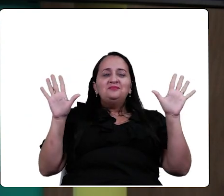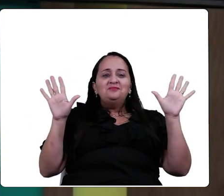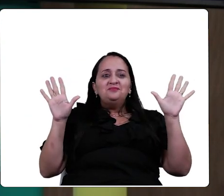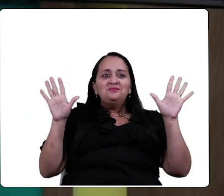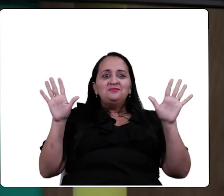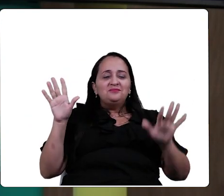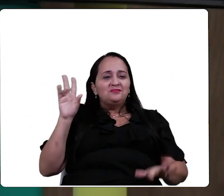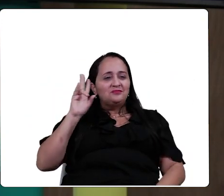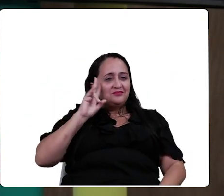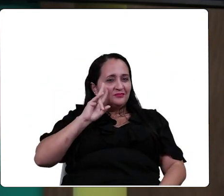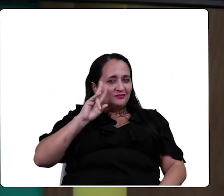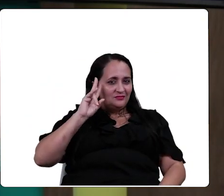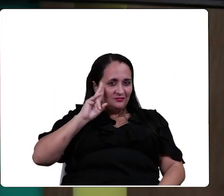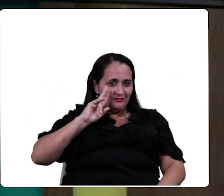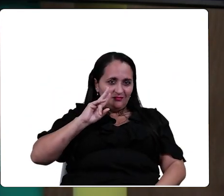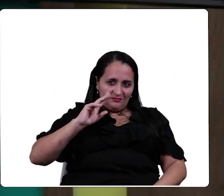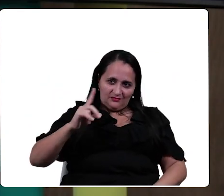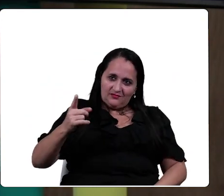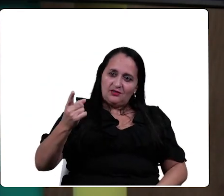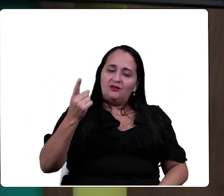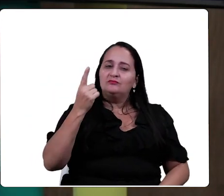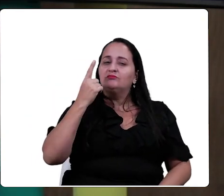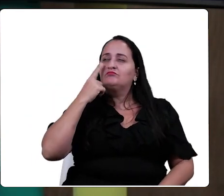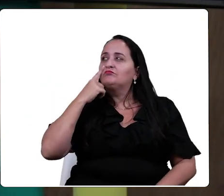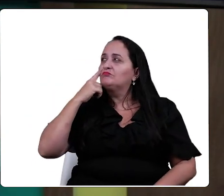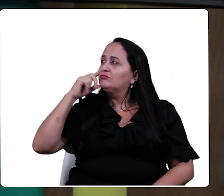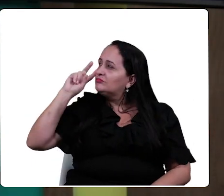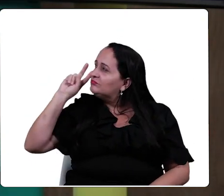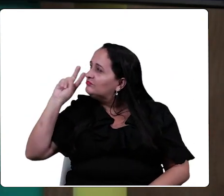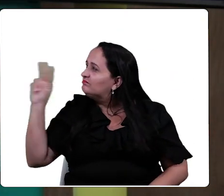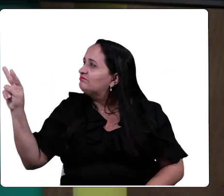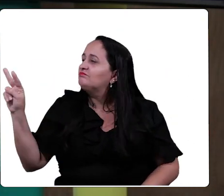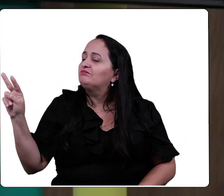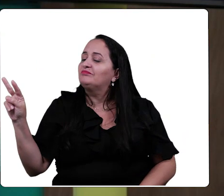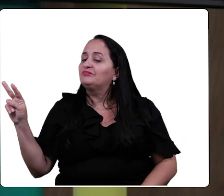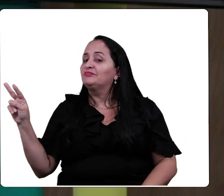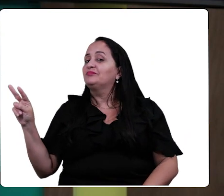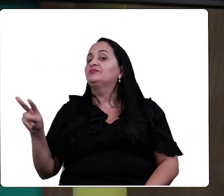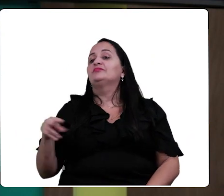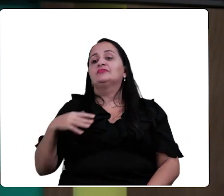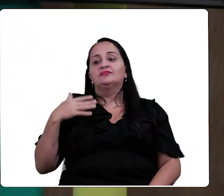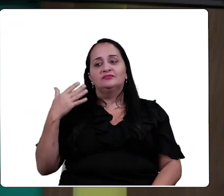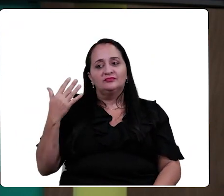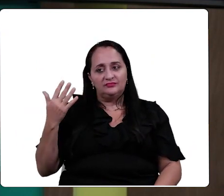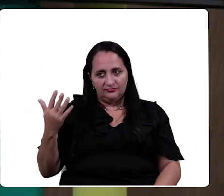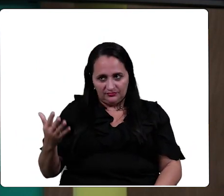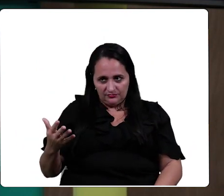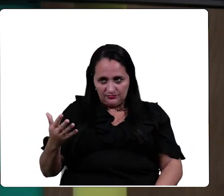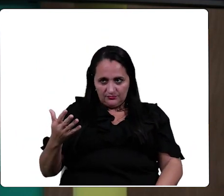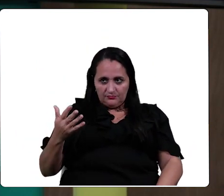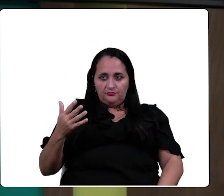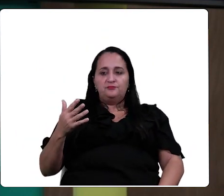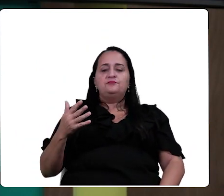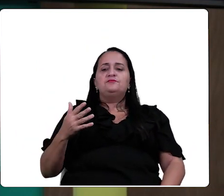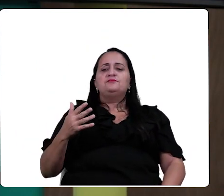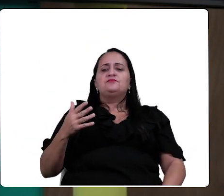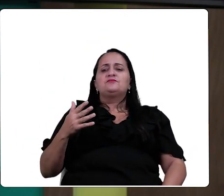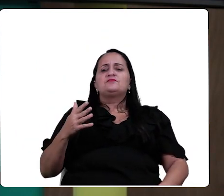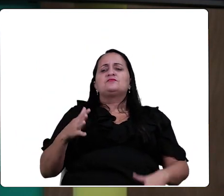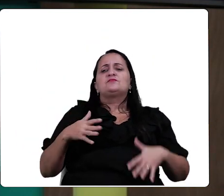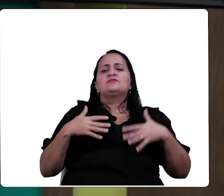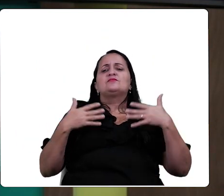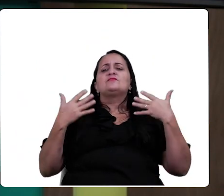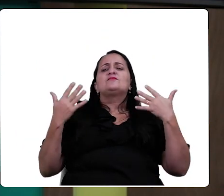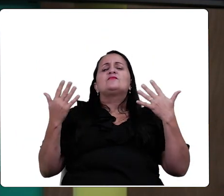que estava de cara, né? Bem assim na nossa cara. Pois bem, quais são essas